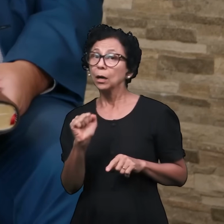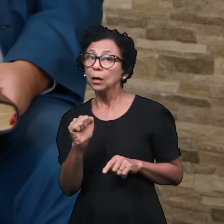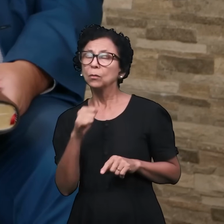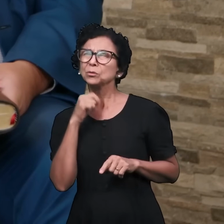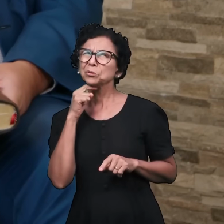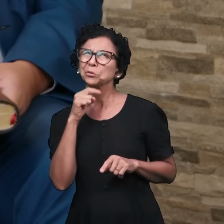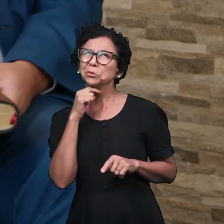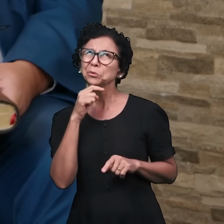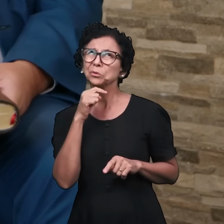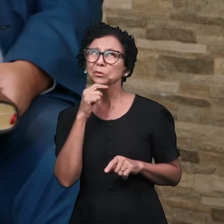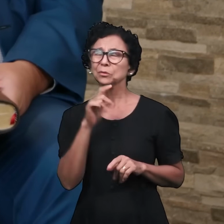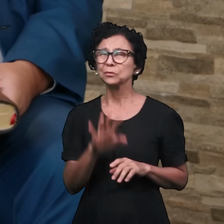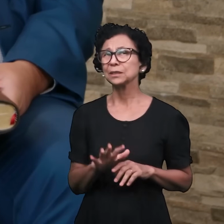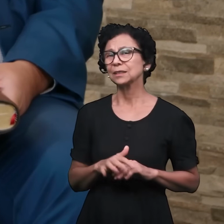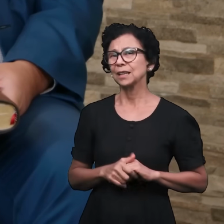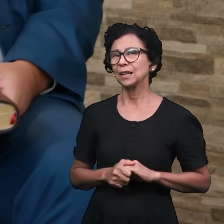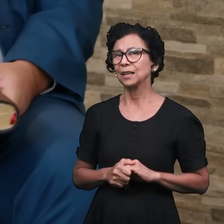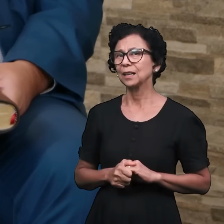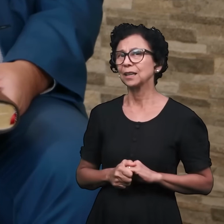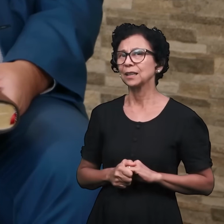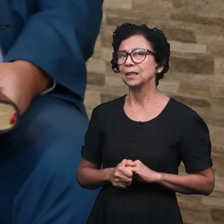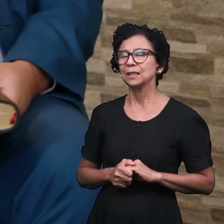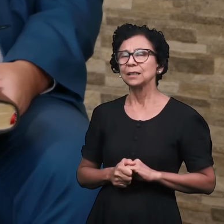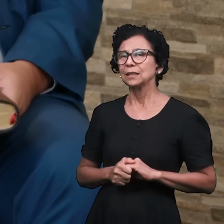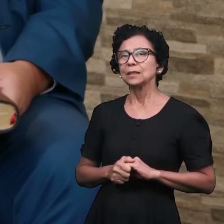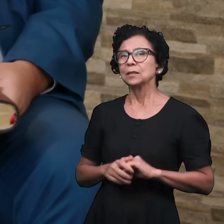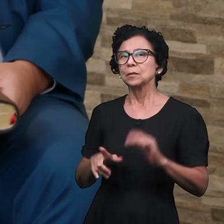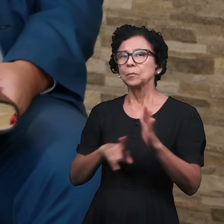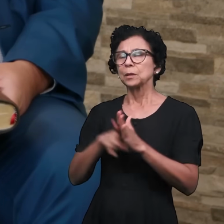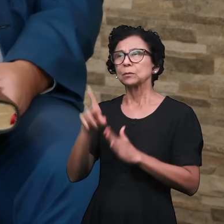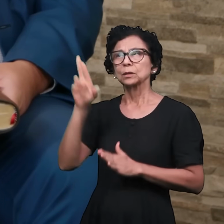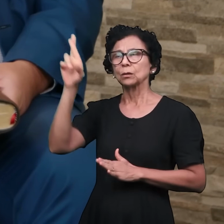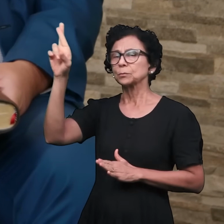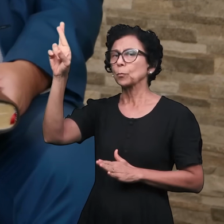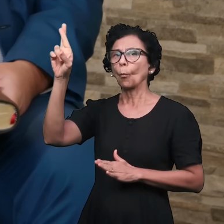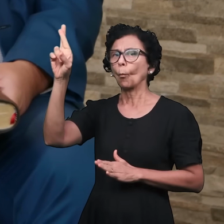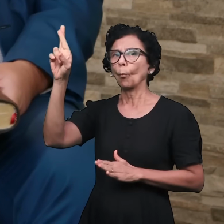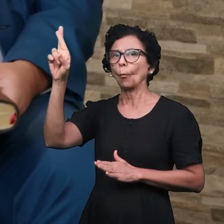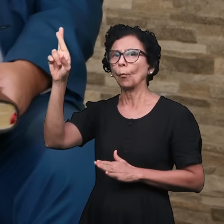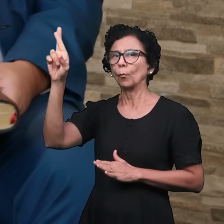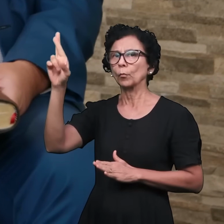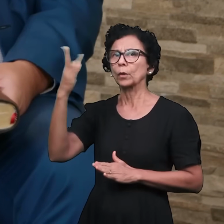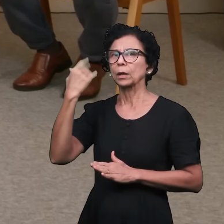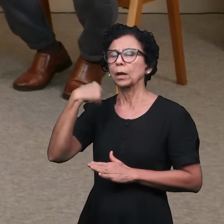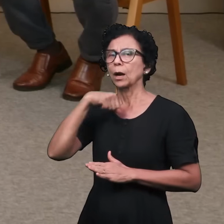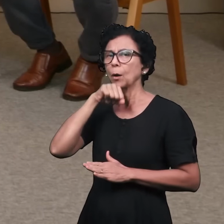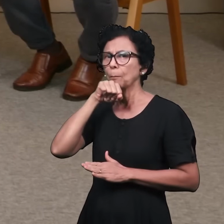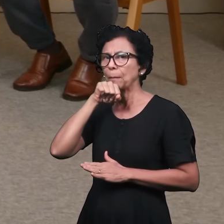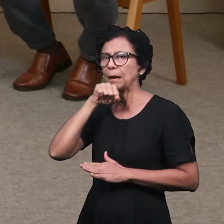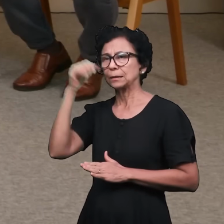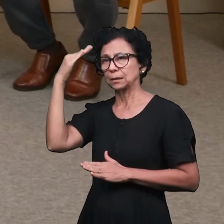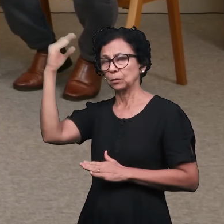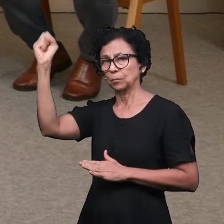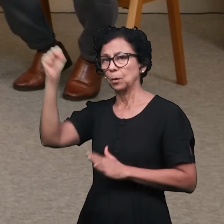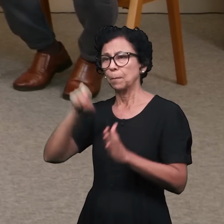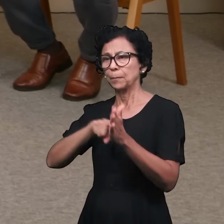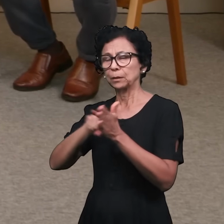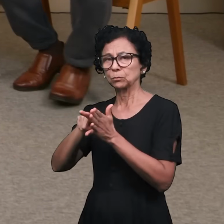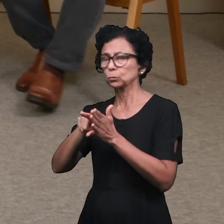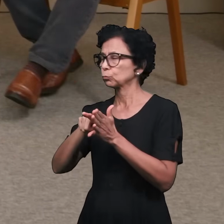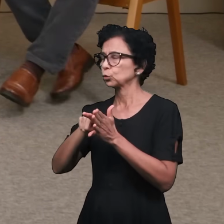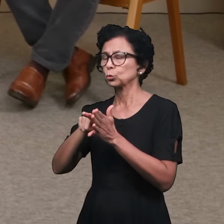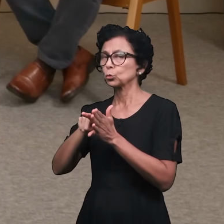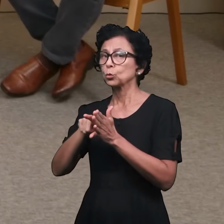ou obedecer, seguir o exemplo do seu pai, ele foi buscar conselho com seus amigos. Da mesma idade. Da mesma